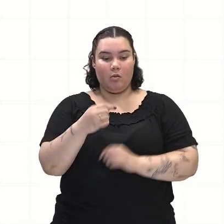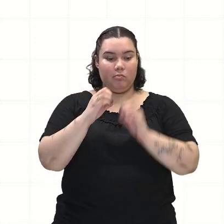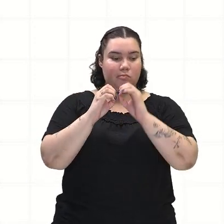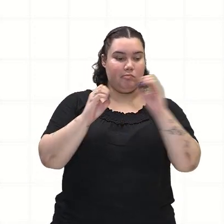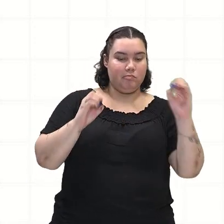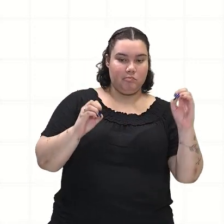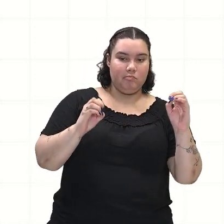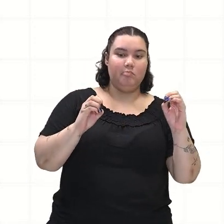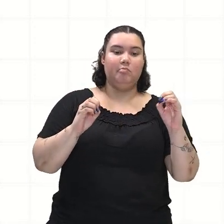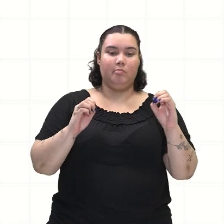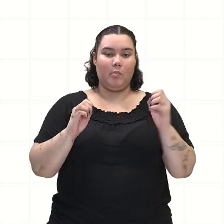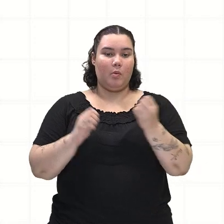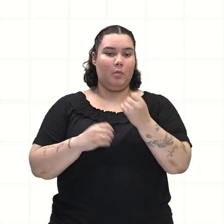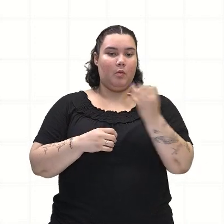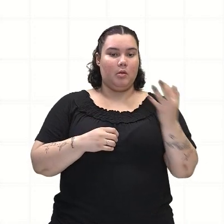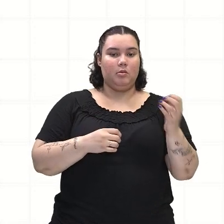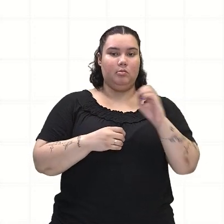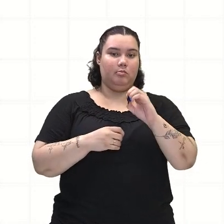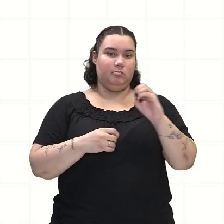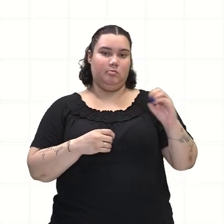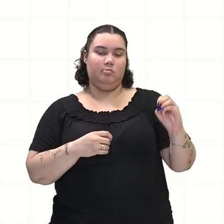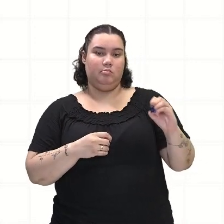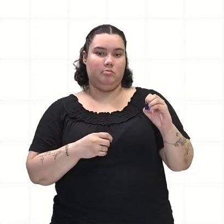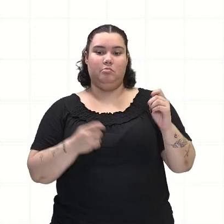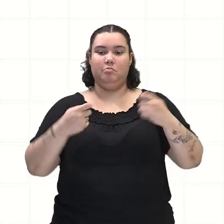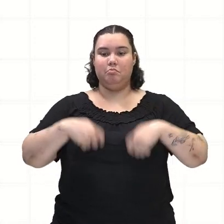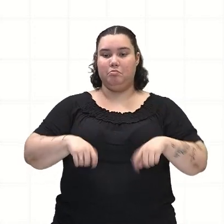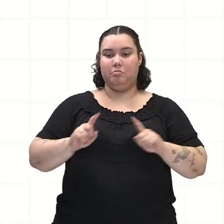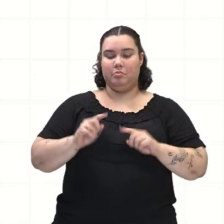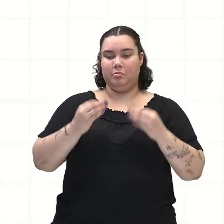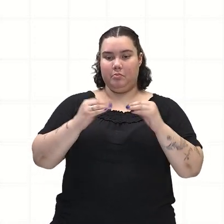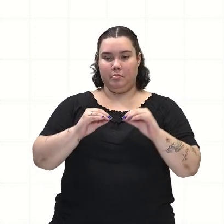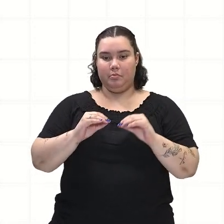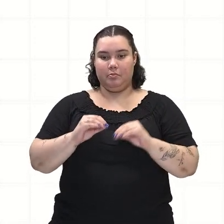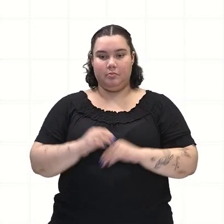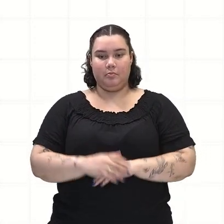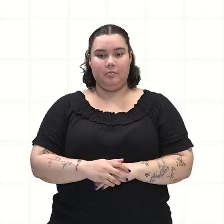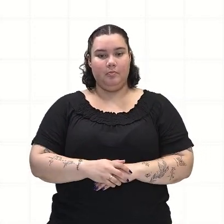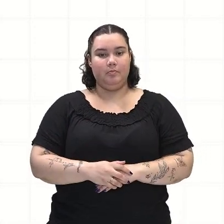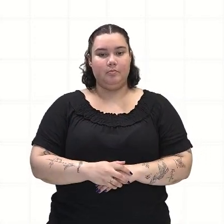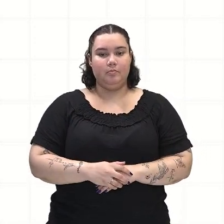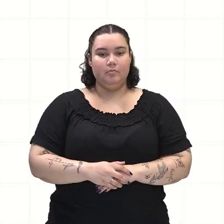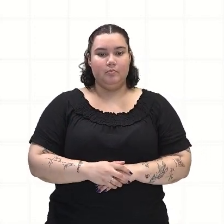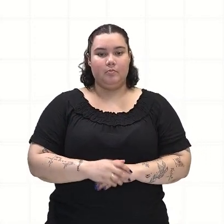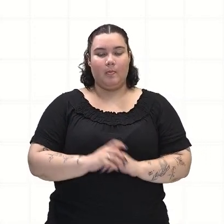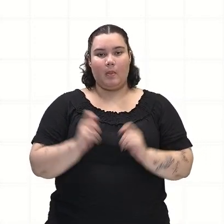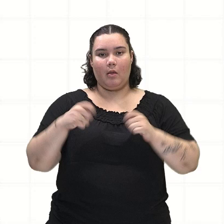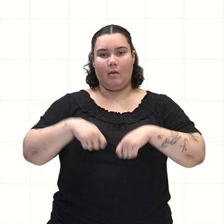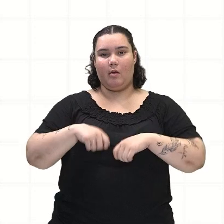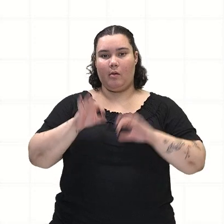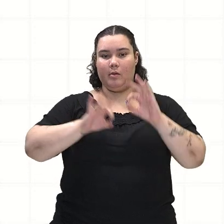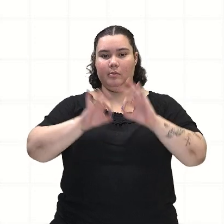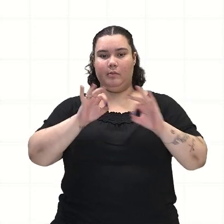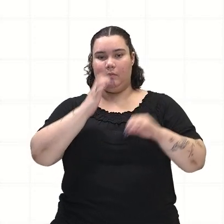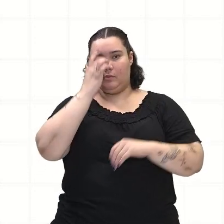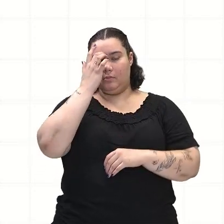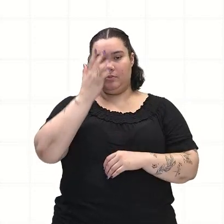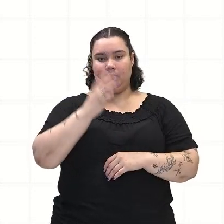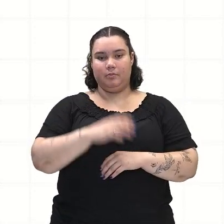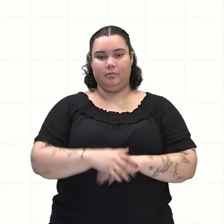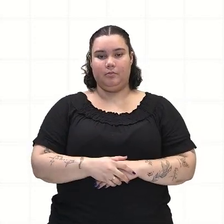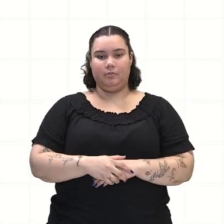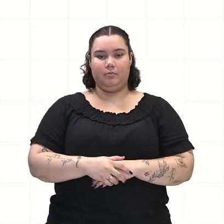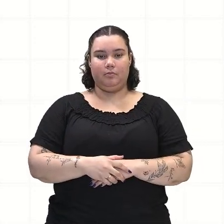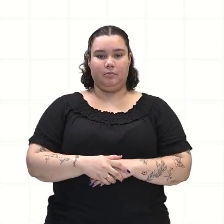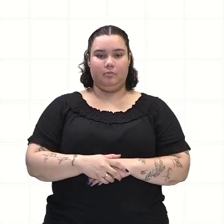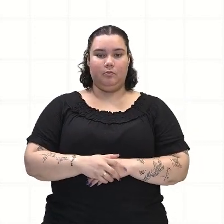aqui, a quantidade de zeros ela não influencia. Então, só para ficar mais organizado logo, vamos